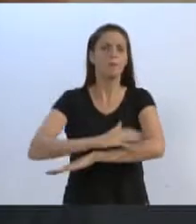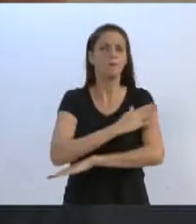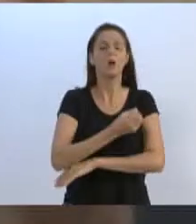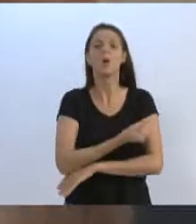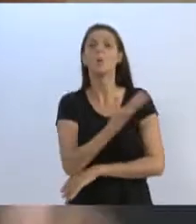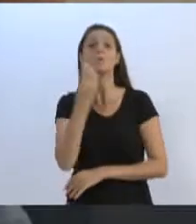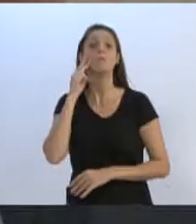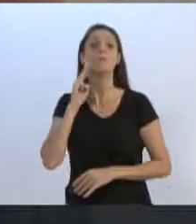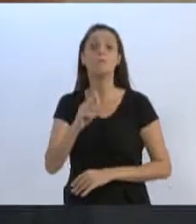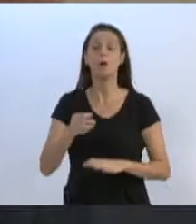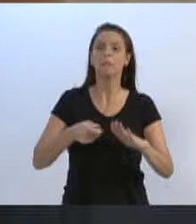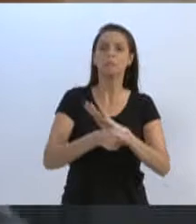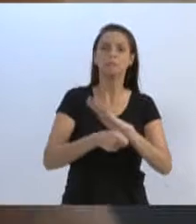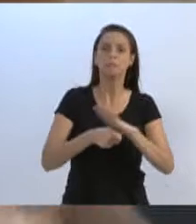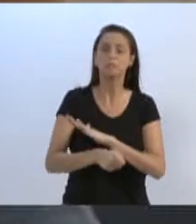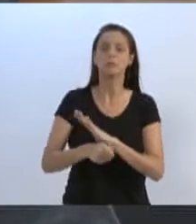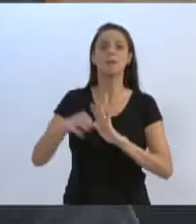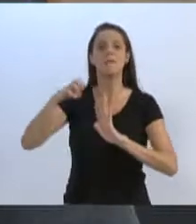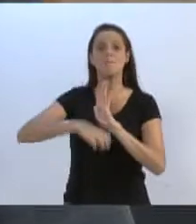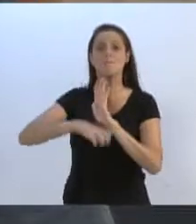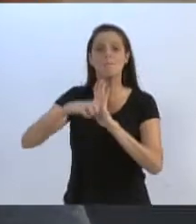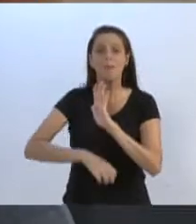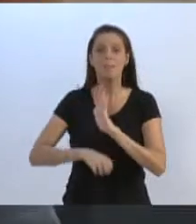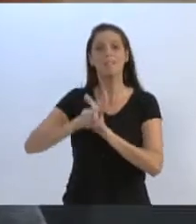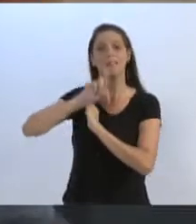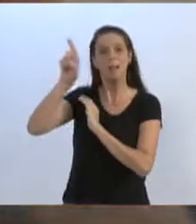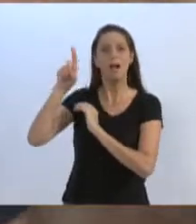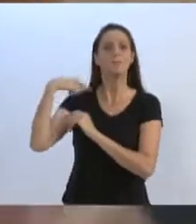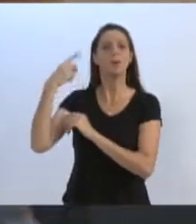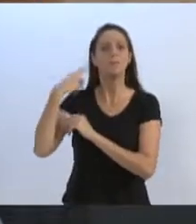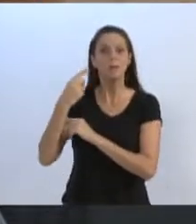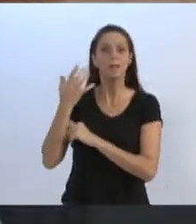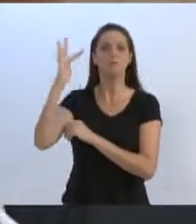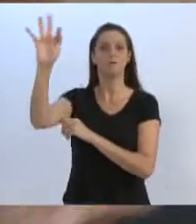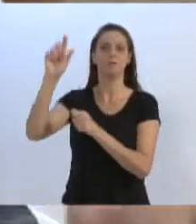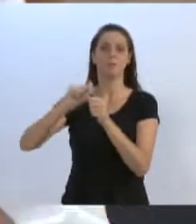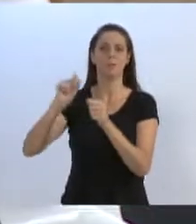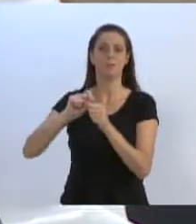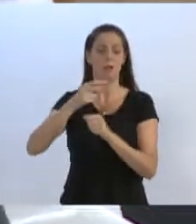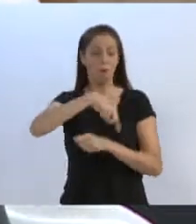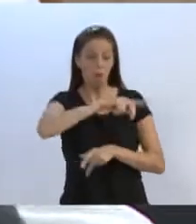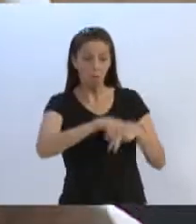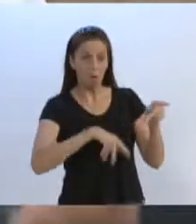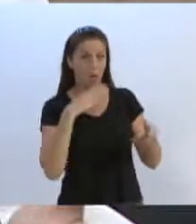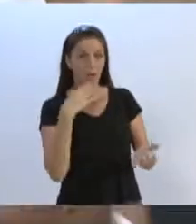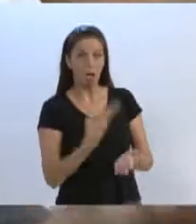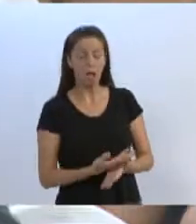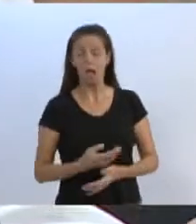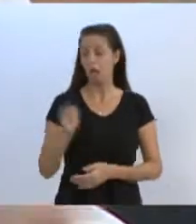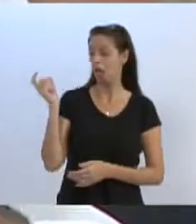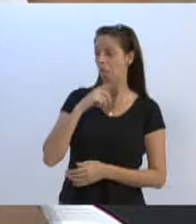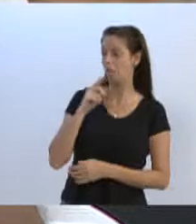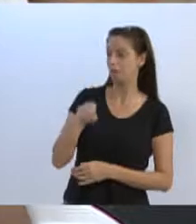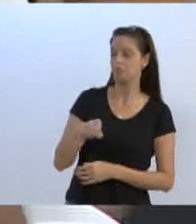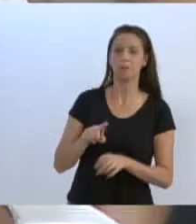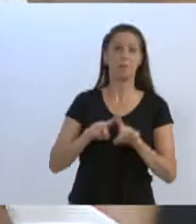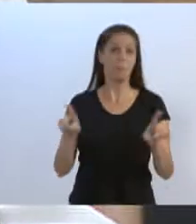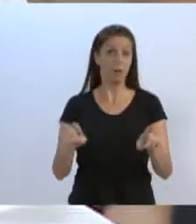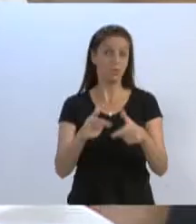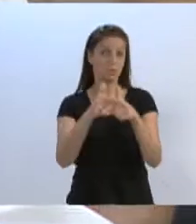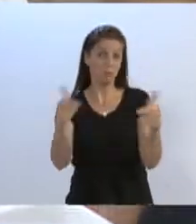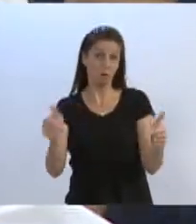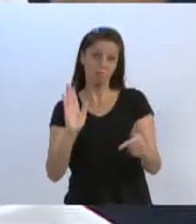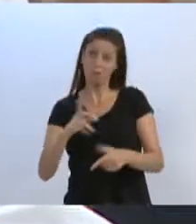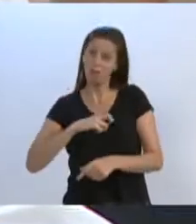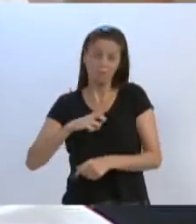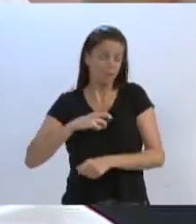investidos através de emendas parlamentares que busquei junto ao nosso deputado, talvez o povo não iria acreditar, iria até dizer que é mentira. A sorte é que as obras estão aí